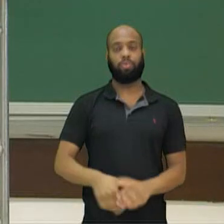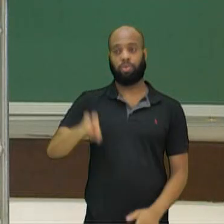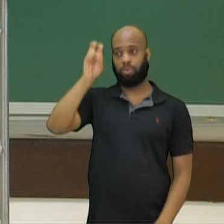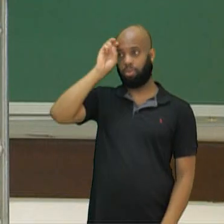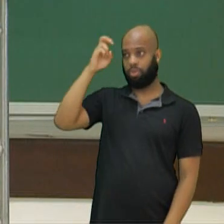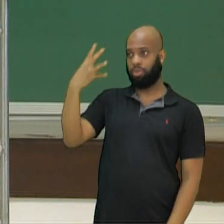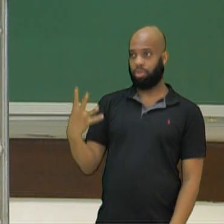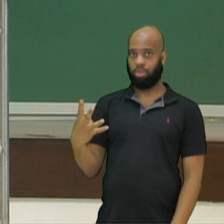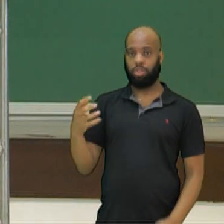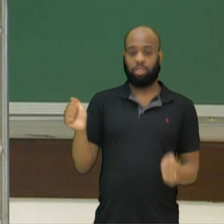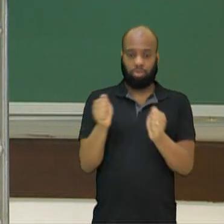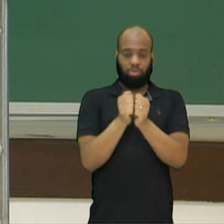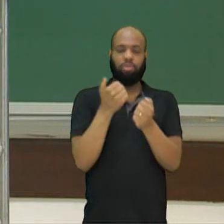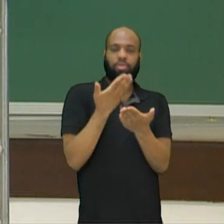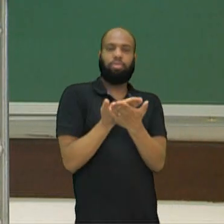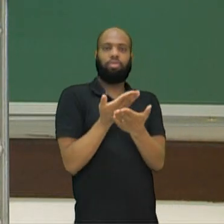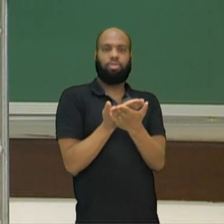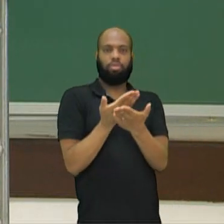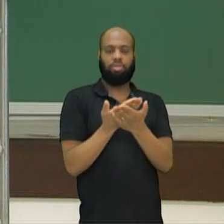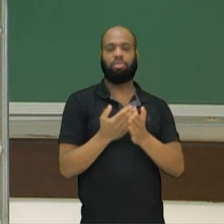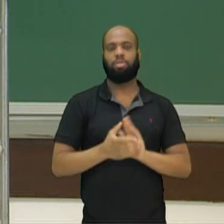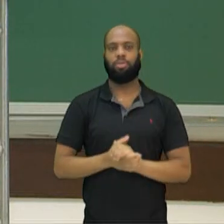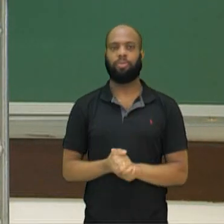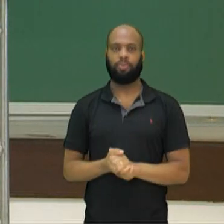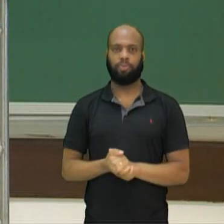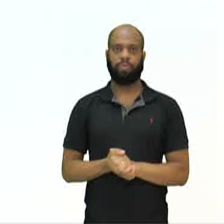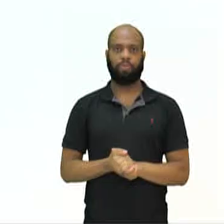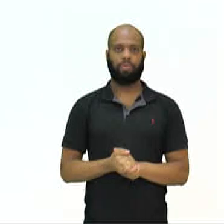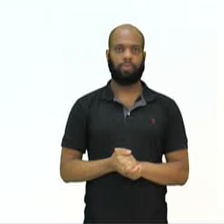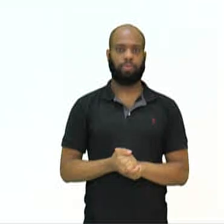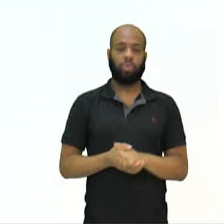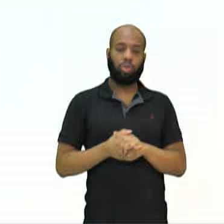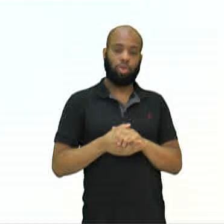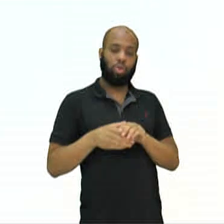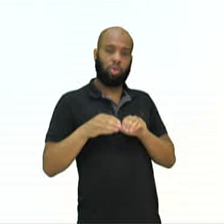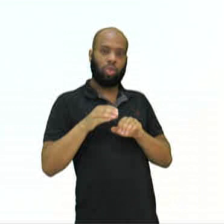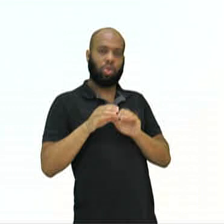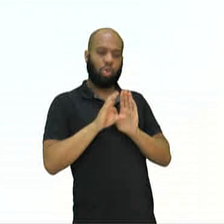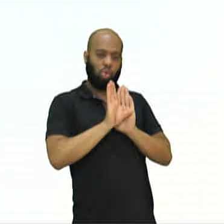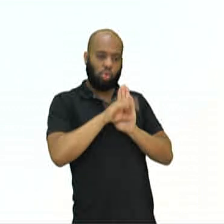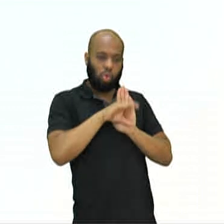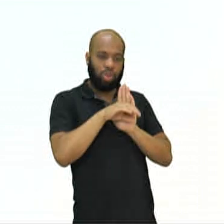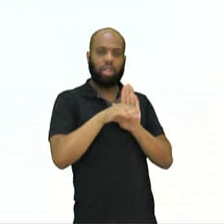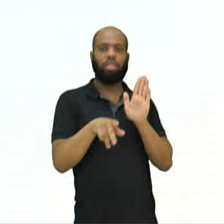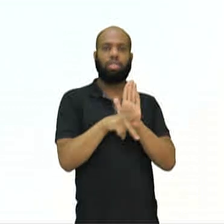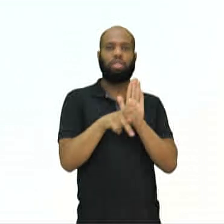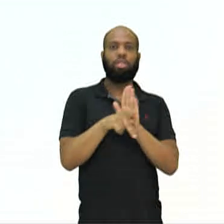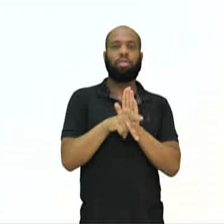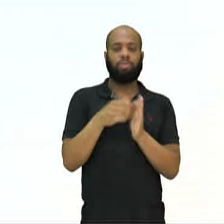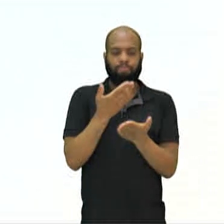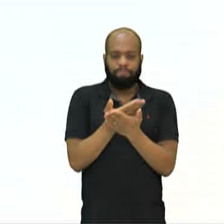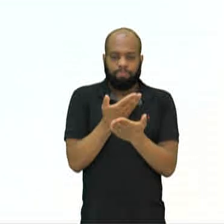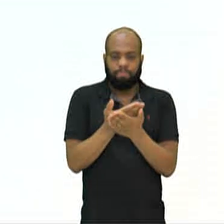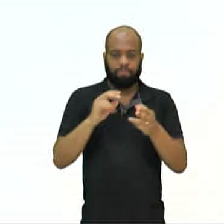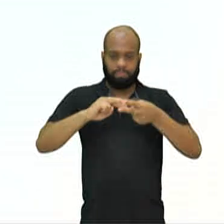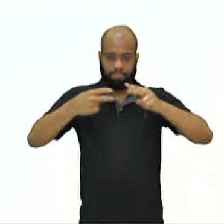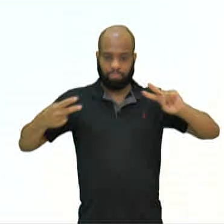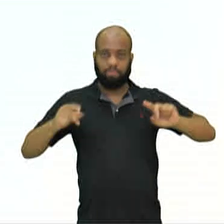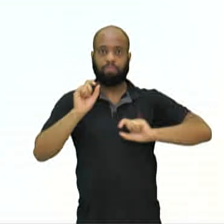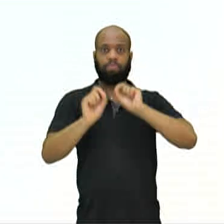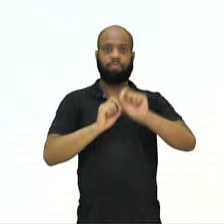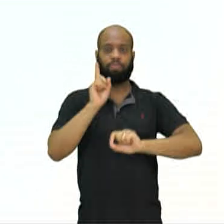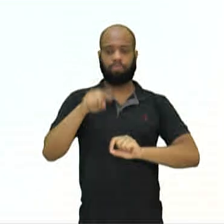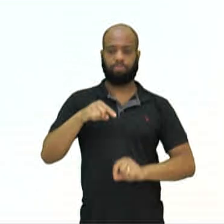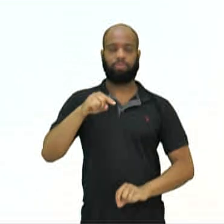Piaget e a epistemologia. O conceito essencial da epistemologia genética é o